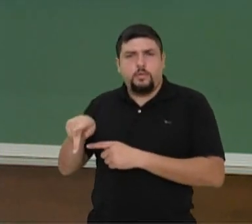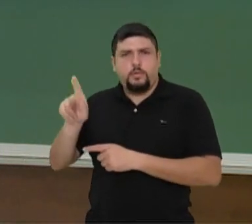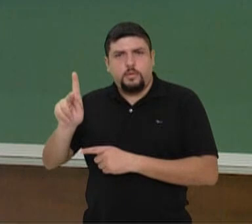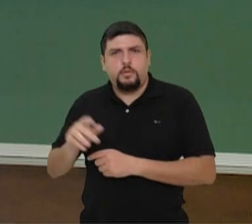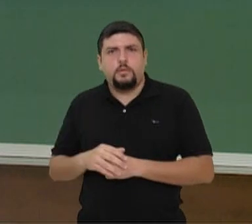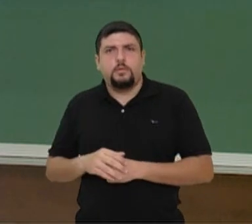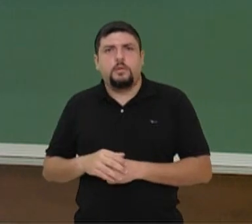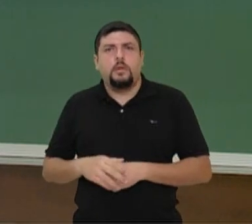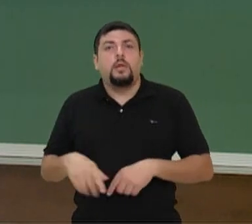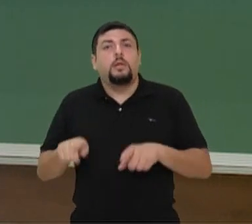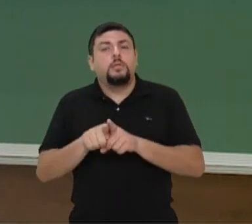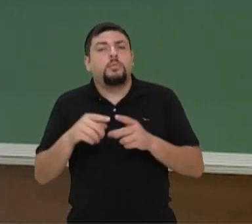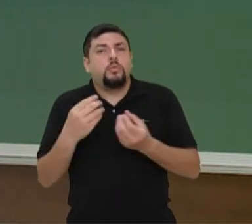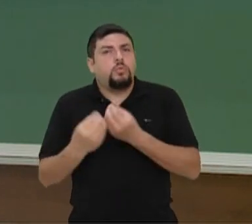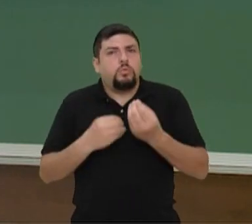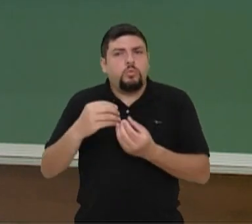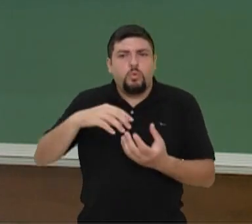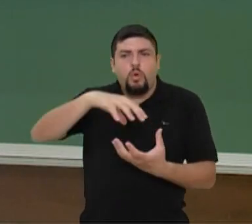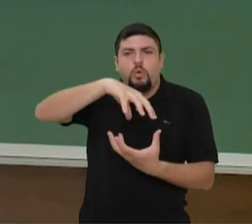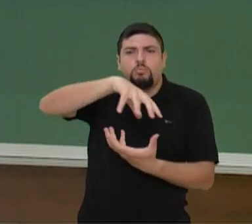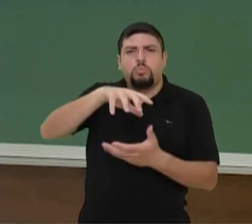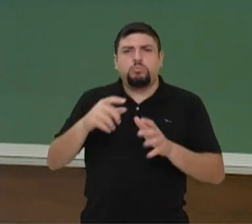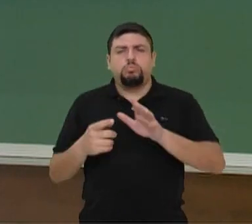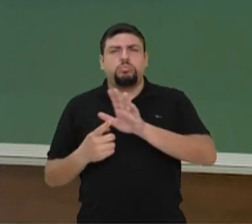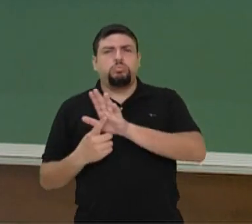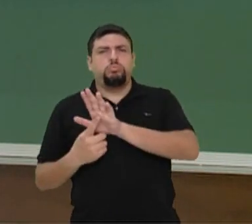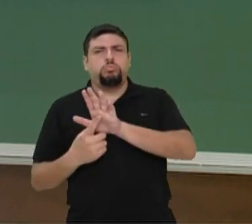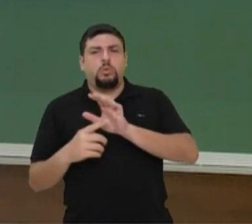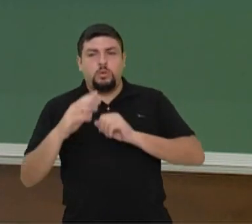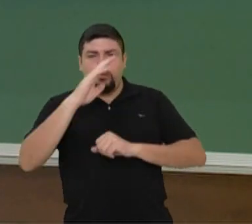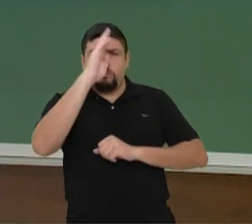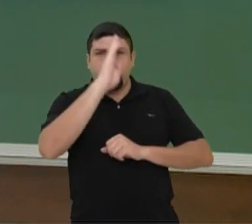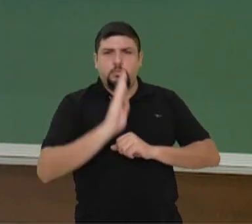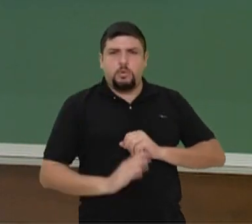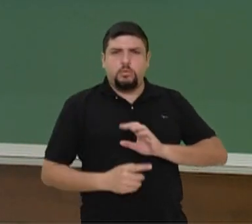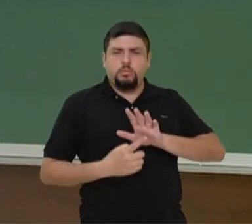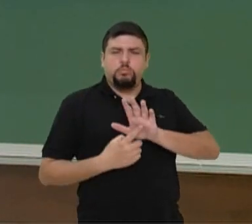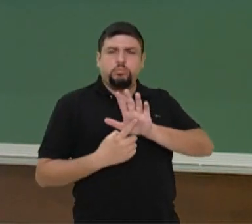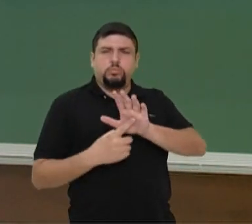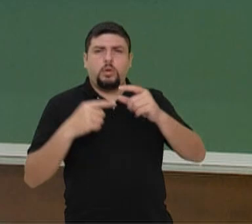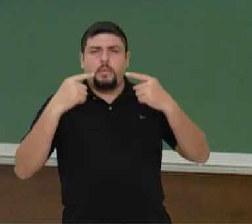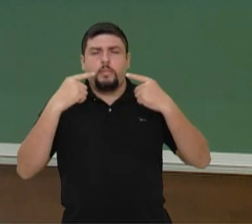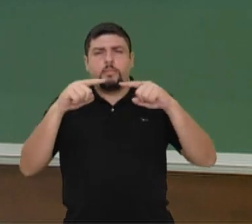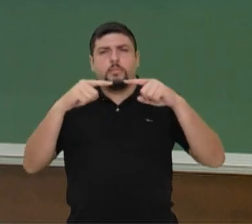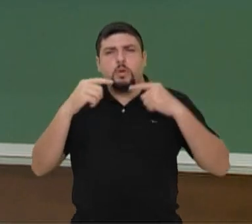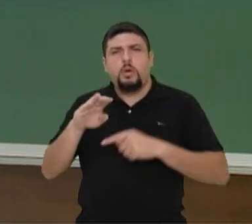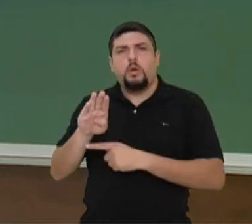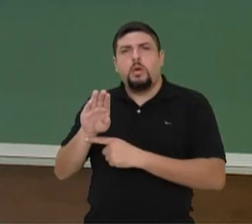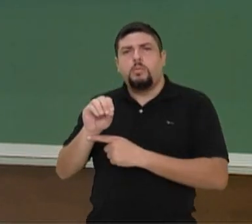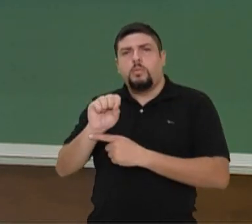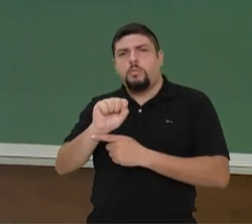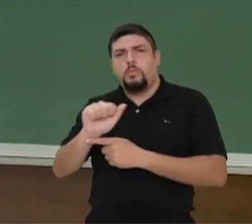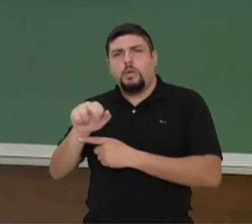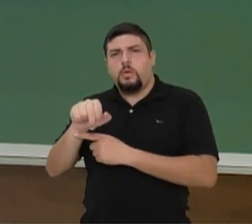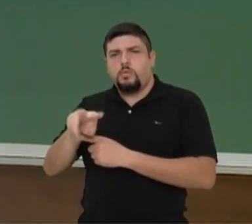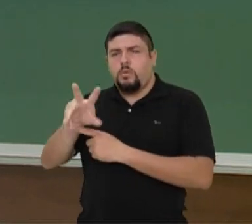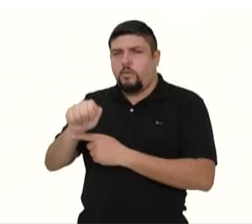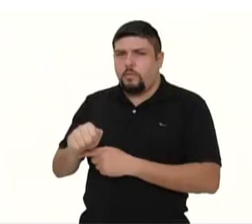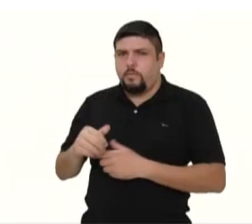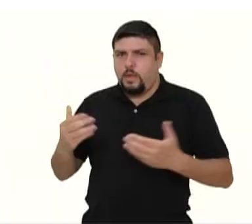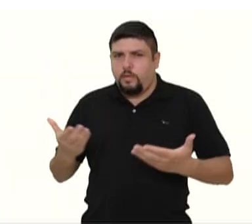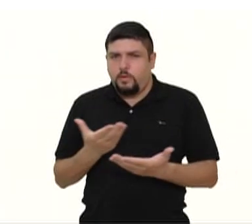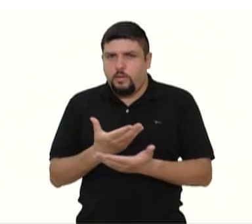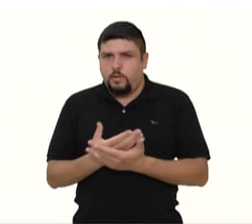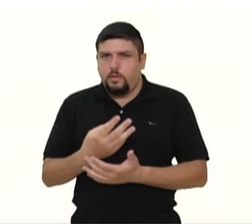cenário cultural mundial, nossa projeção aí como uma parte importante da música através da Bossa Nova. Serão assuntos para essa aula 43